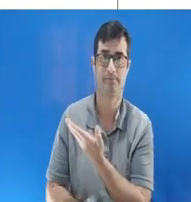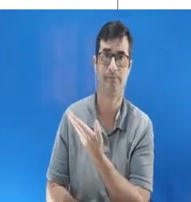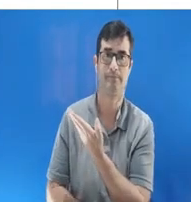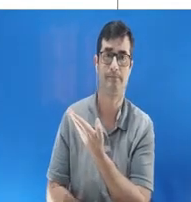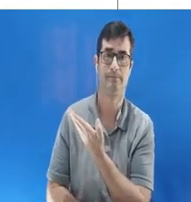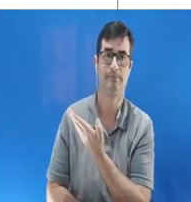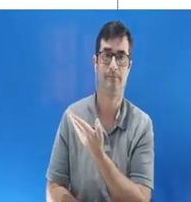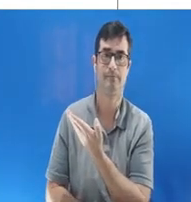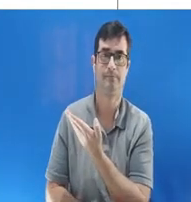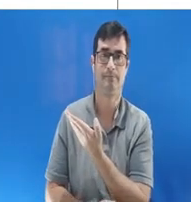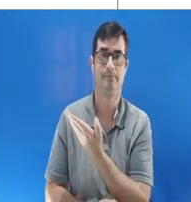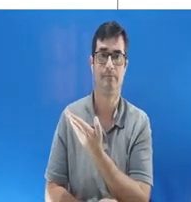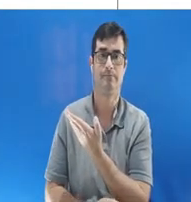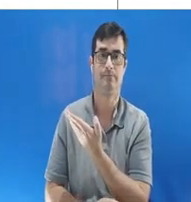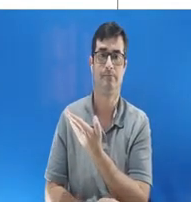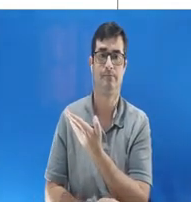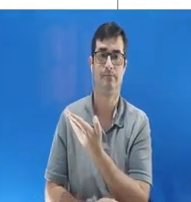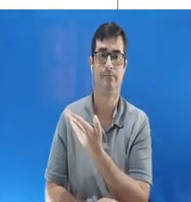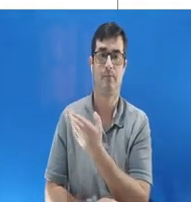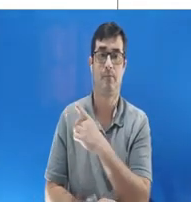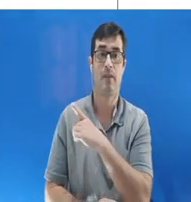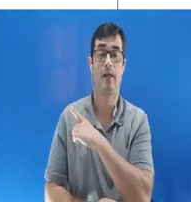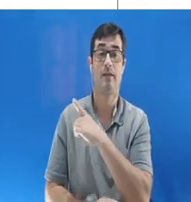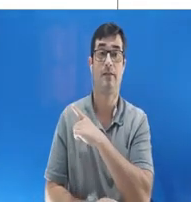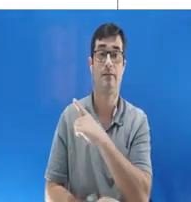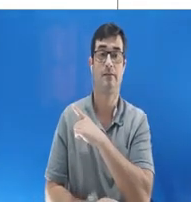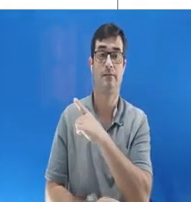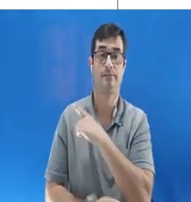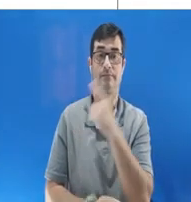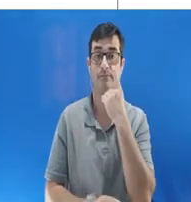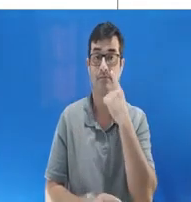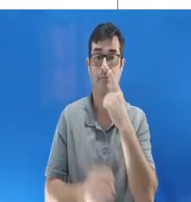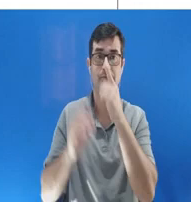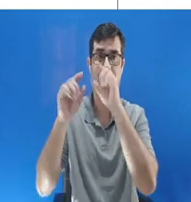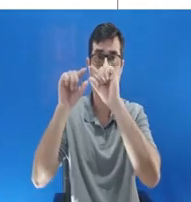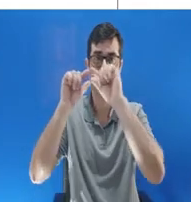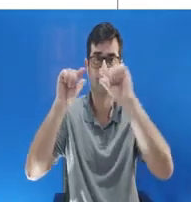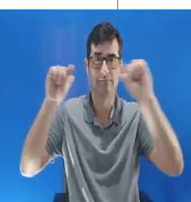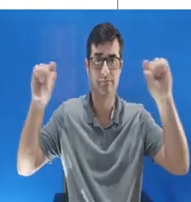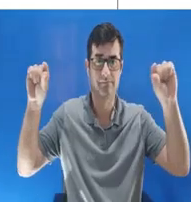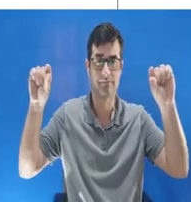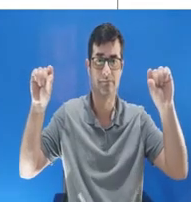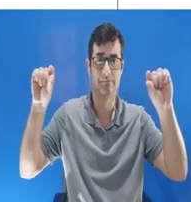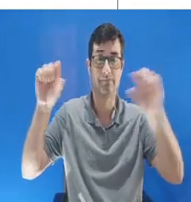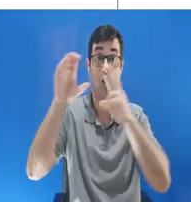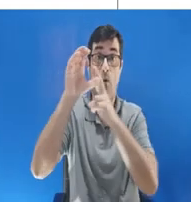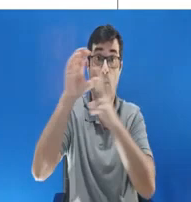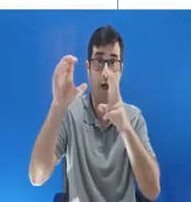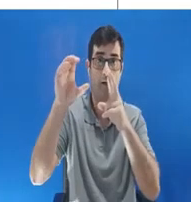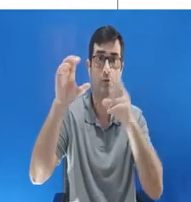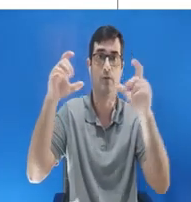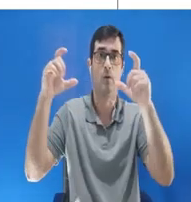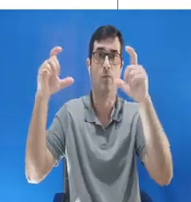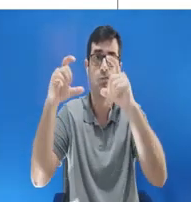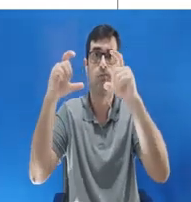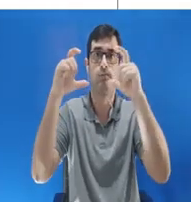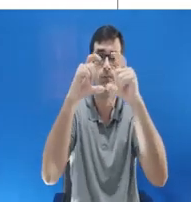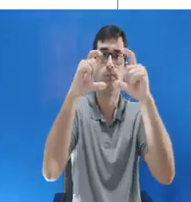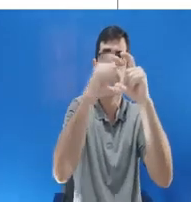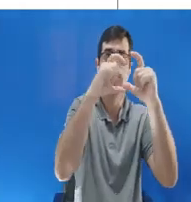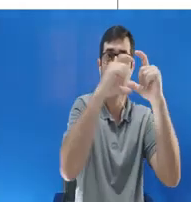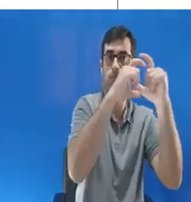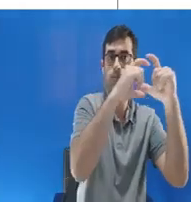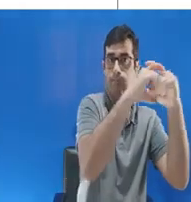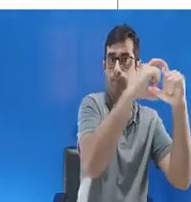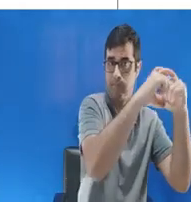ó. Então, eu vou tendo uma diminuição no raio. E isso se deve ao meu